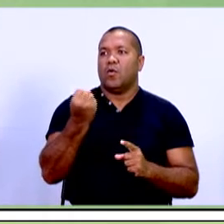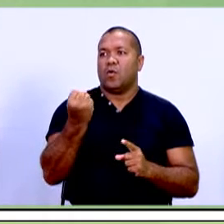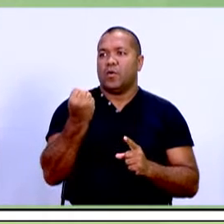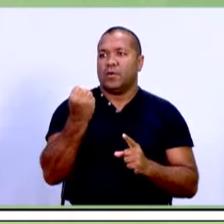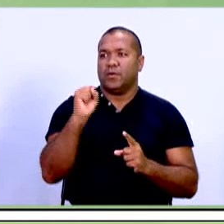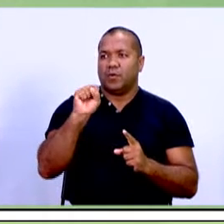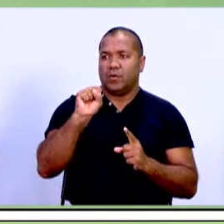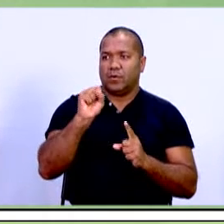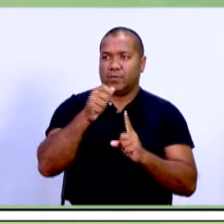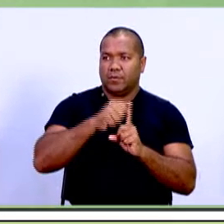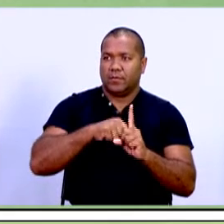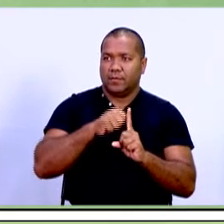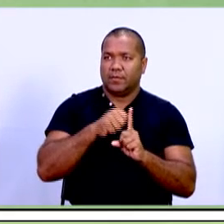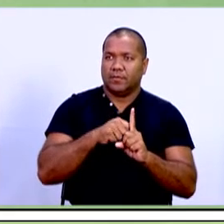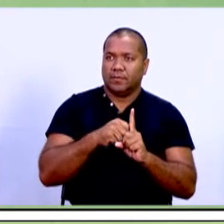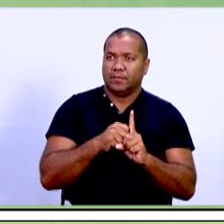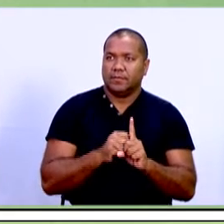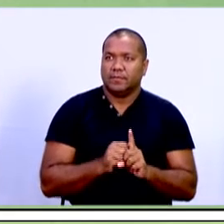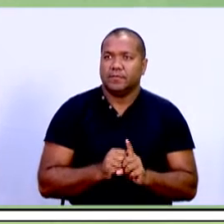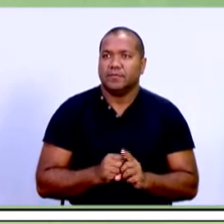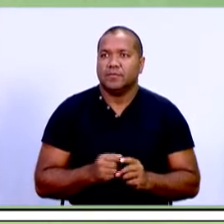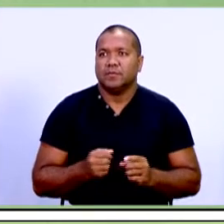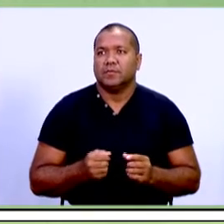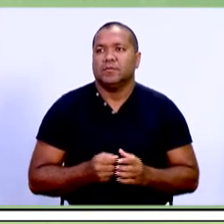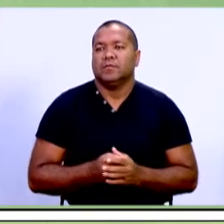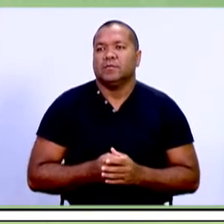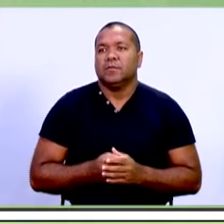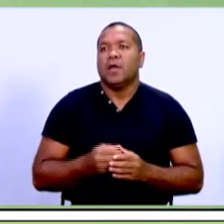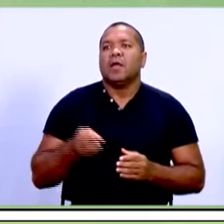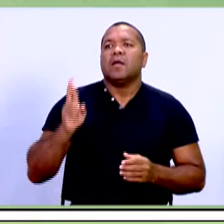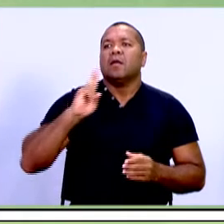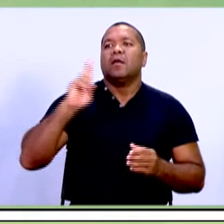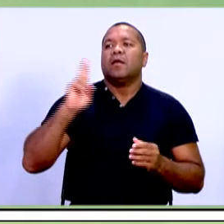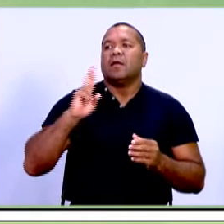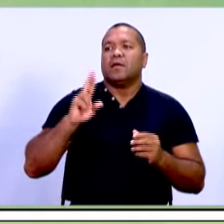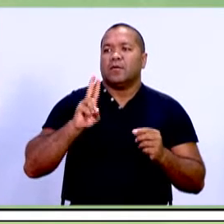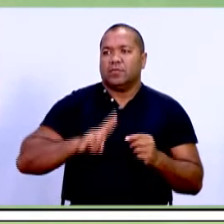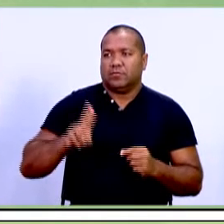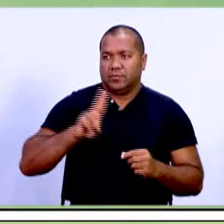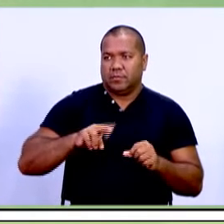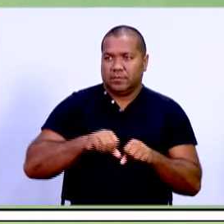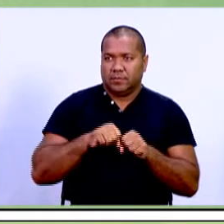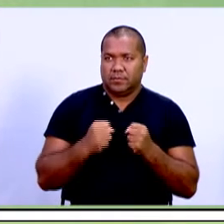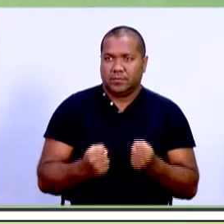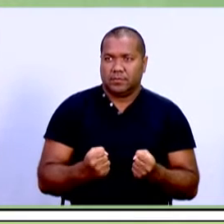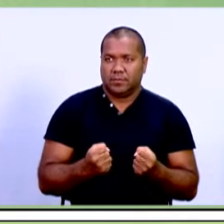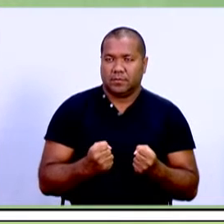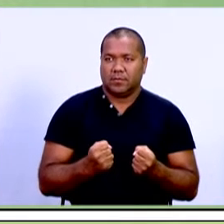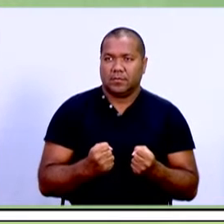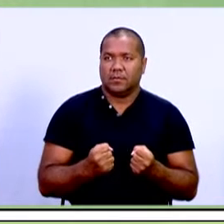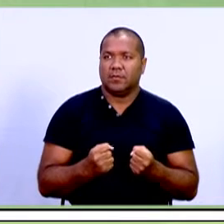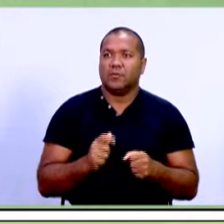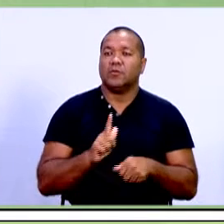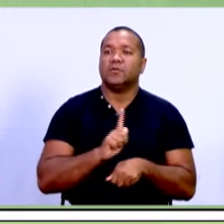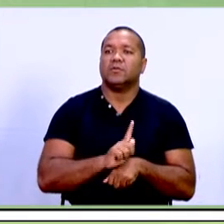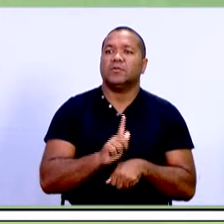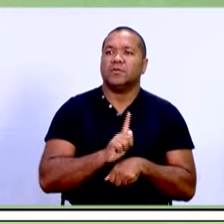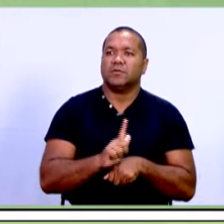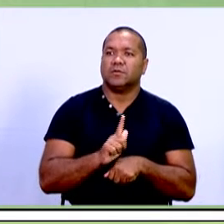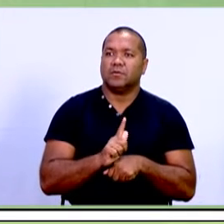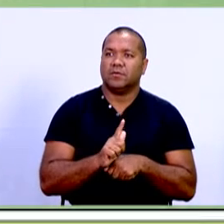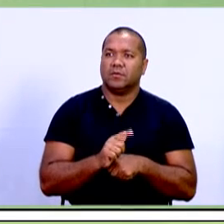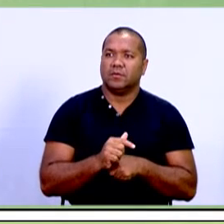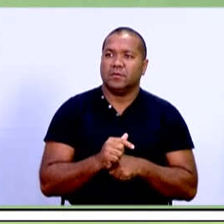produção. Agora, quem utiliza esse sistema de Business Intelligence? Os gestores, a gestão superior